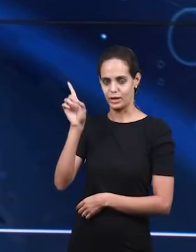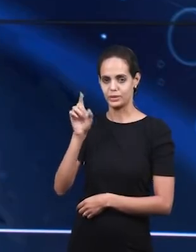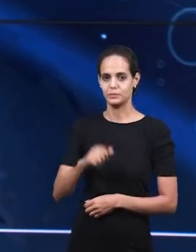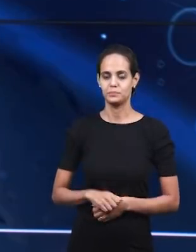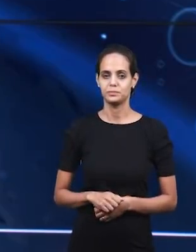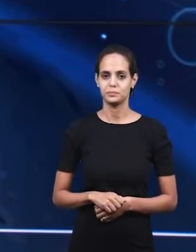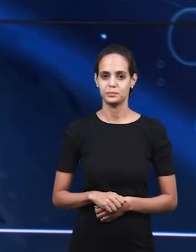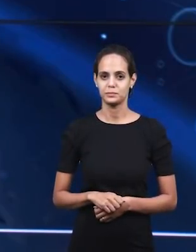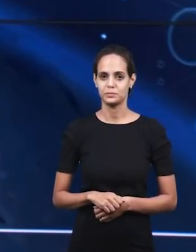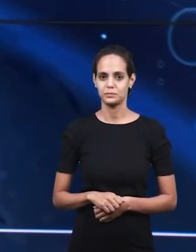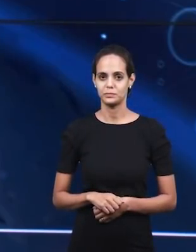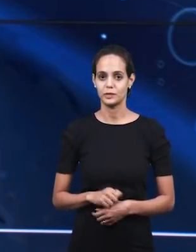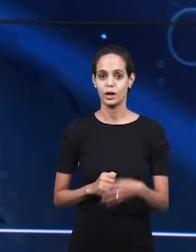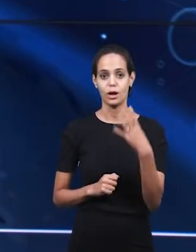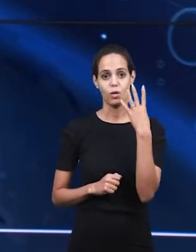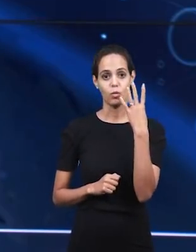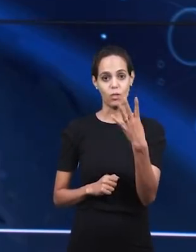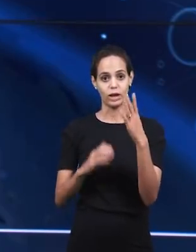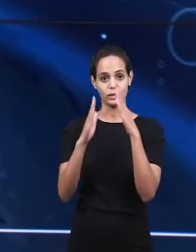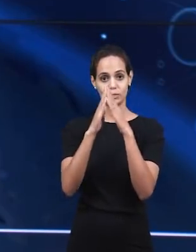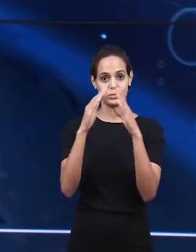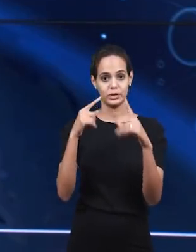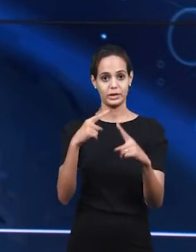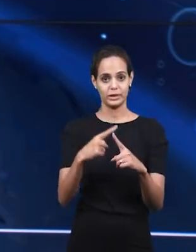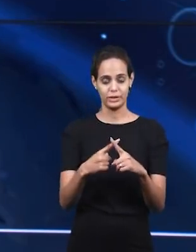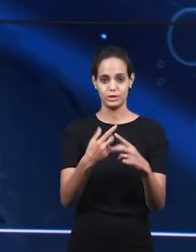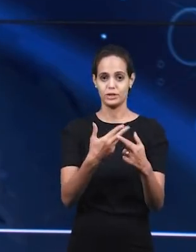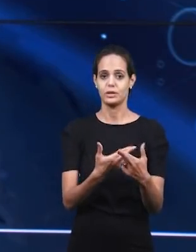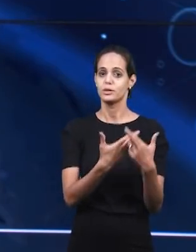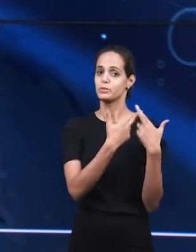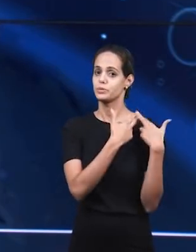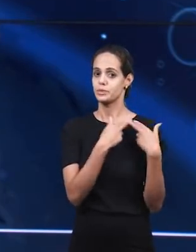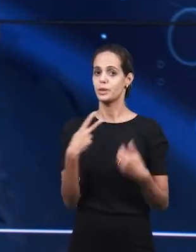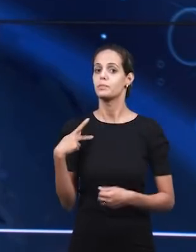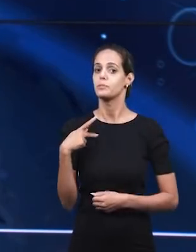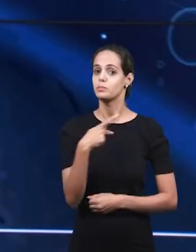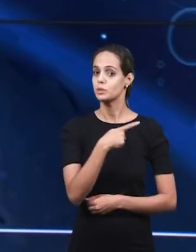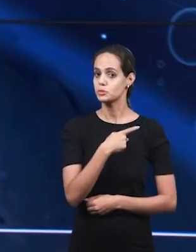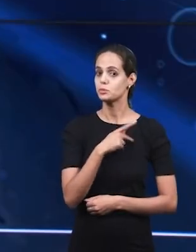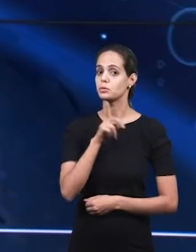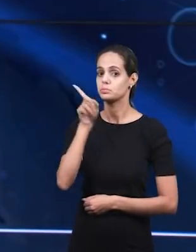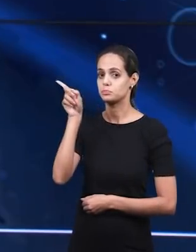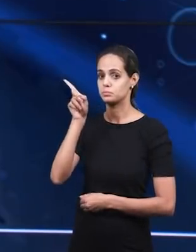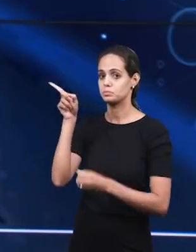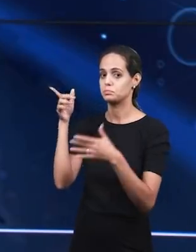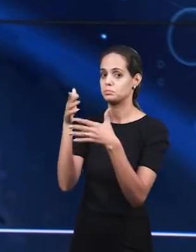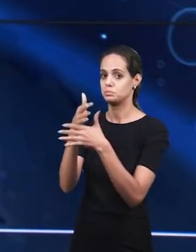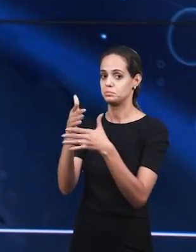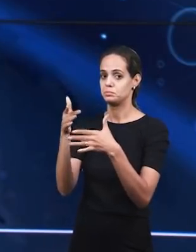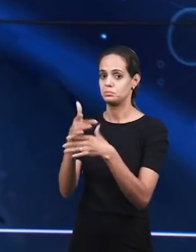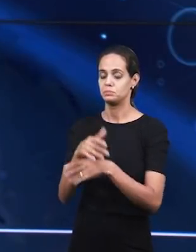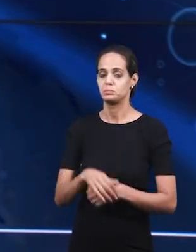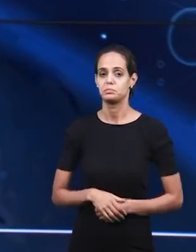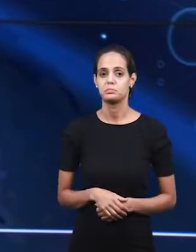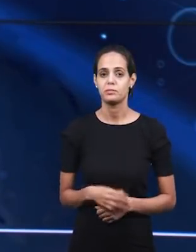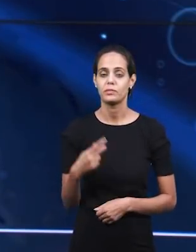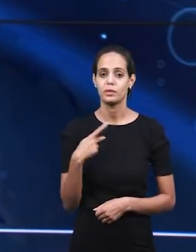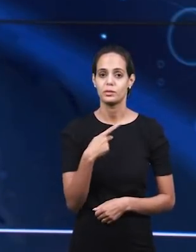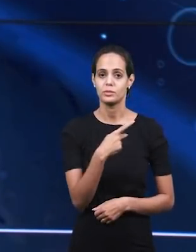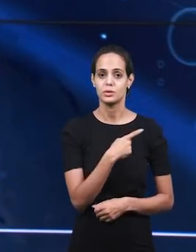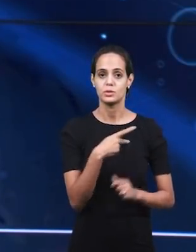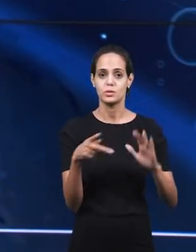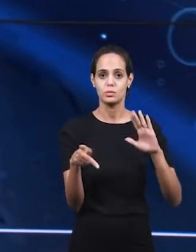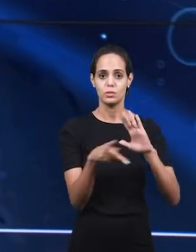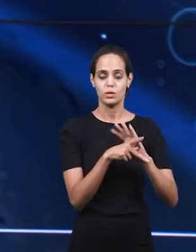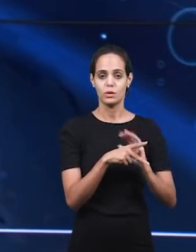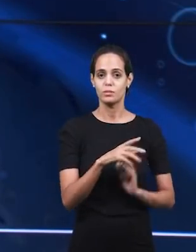igreja de Winnipeg e também da igreja de Ottawa. Esse pastor, o pastor Cesário Souza, ele é canadense